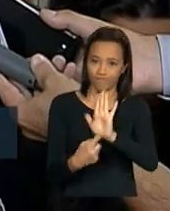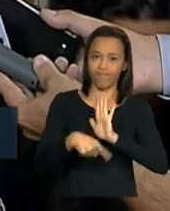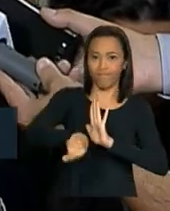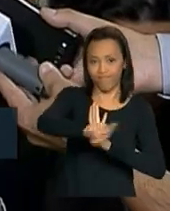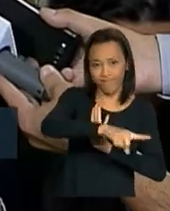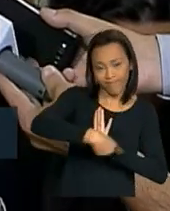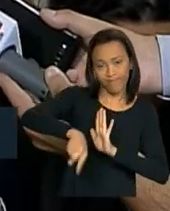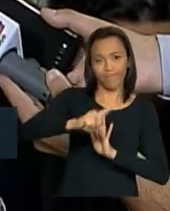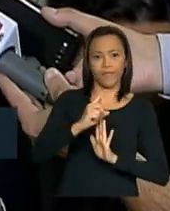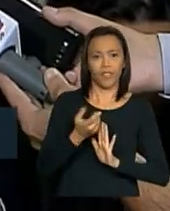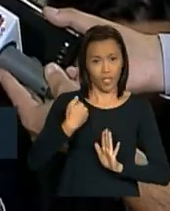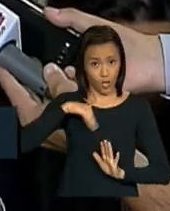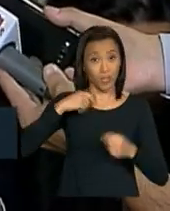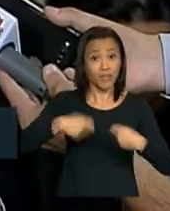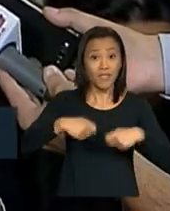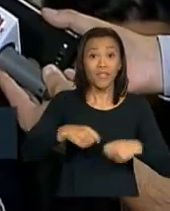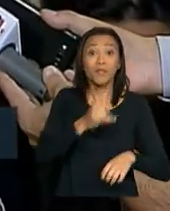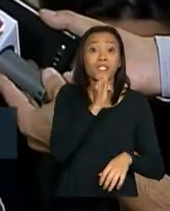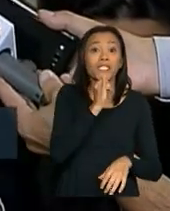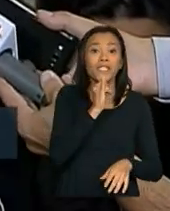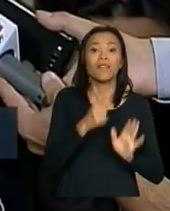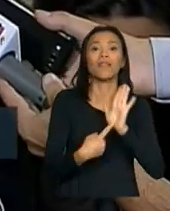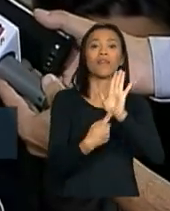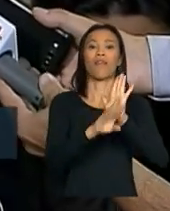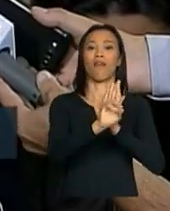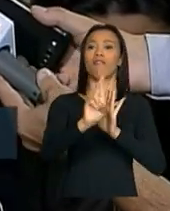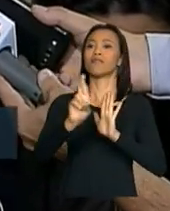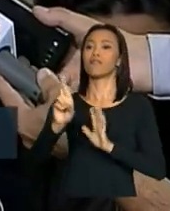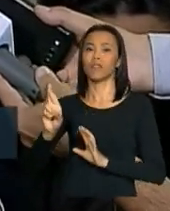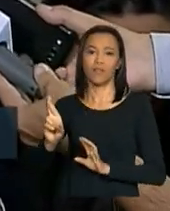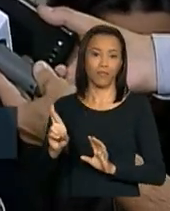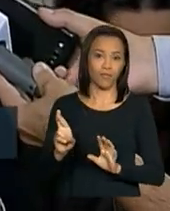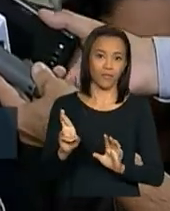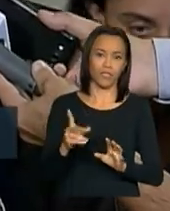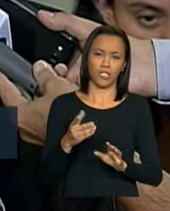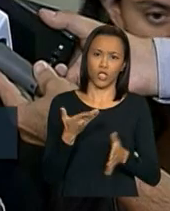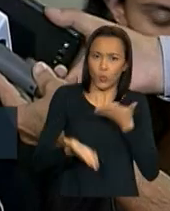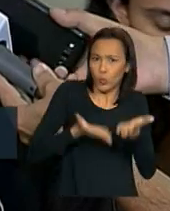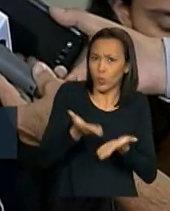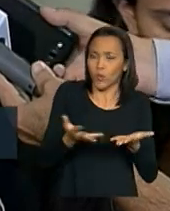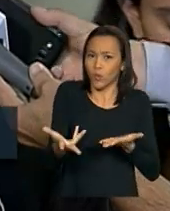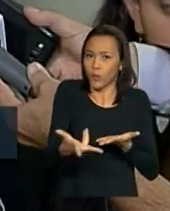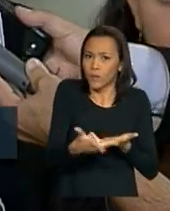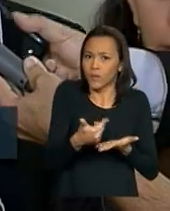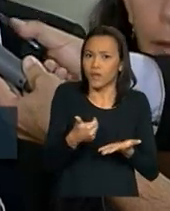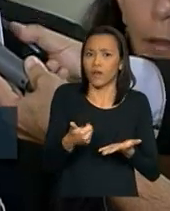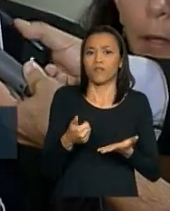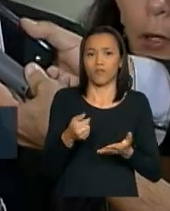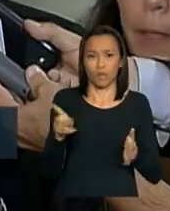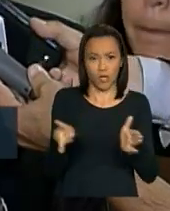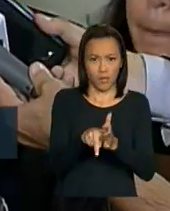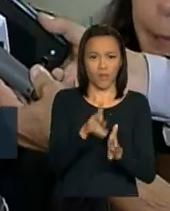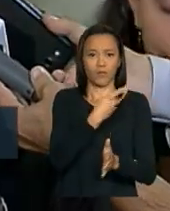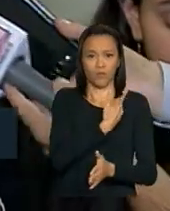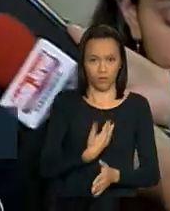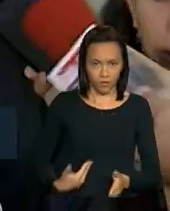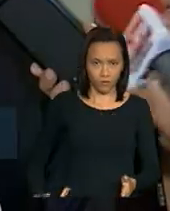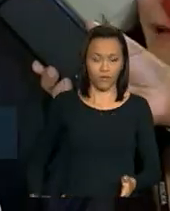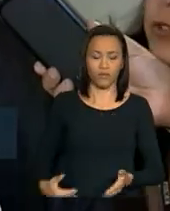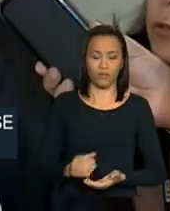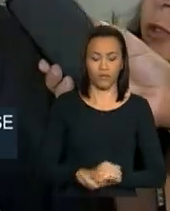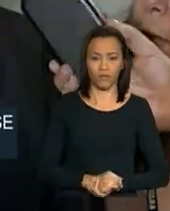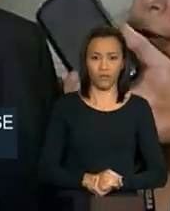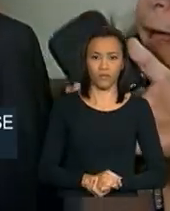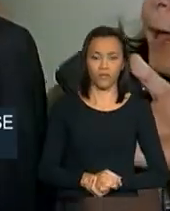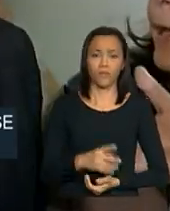O exemplo, o Brasil está precisando muito de exemplos, né? De zelo, de cuidado com a coisa pública. Agora, ministro,